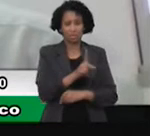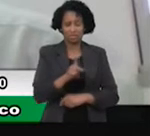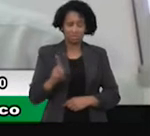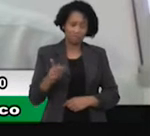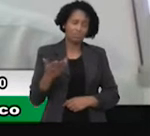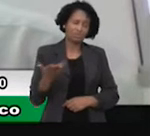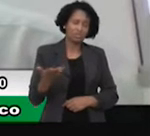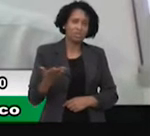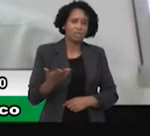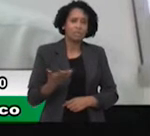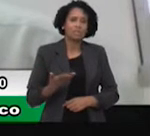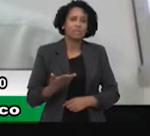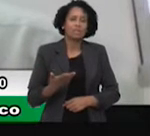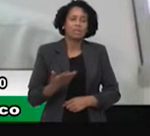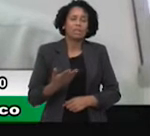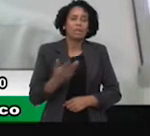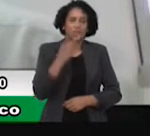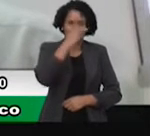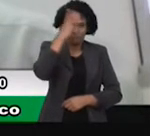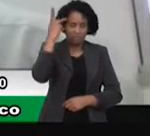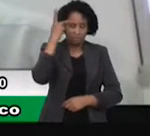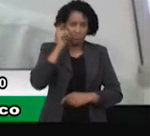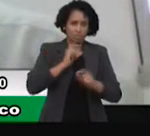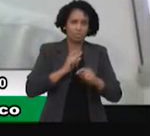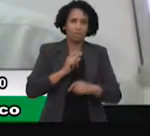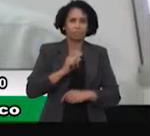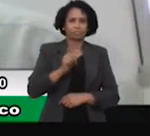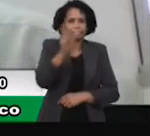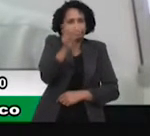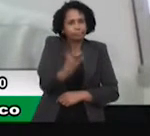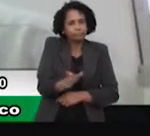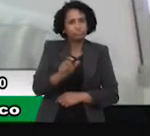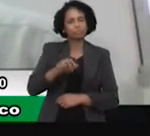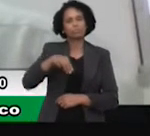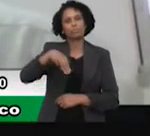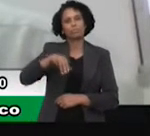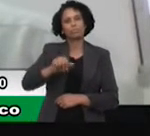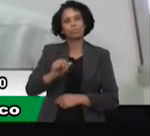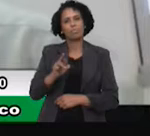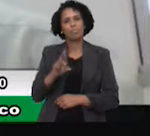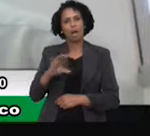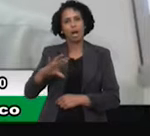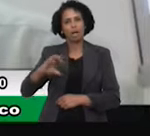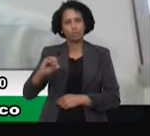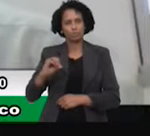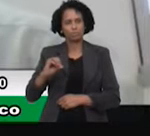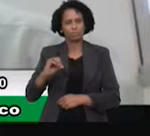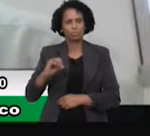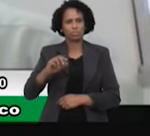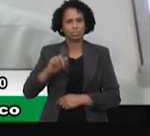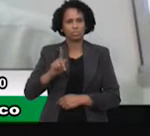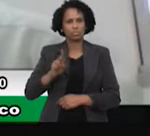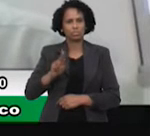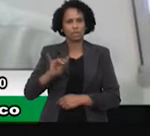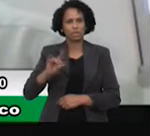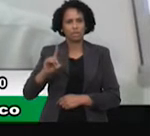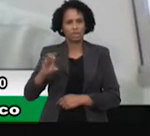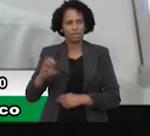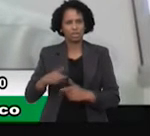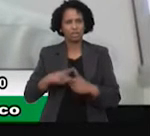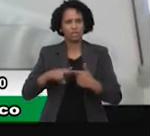na pessoa do professor Mário Luiz Guide, na verdade, dos três decanos dessa casa, o Jair Assaf, o